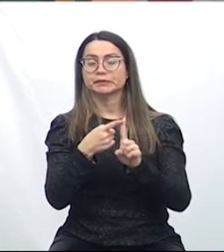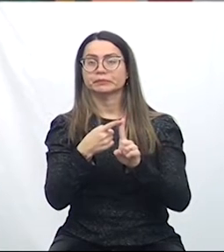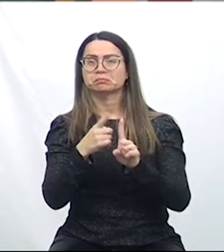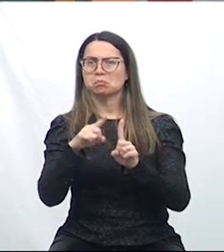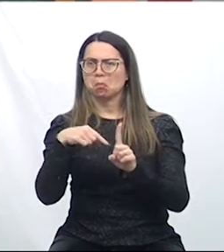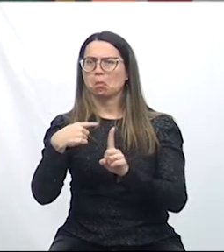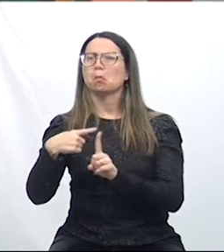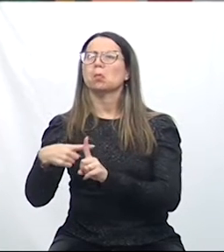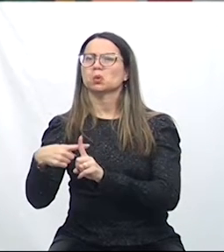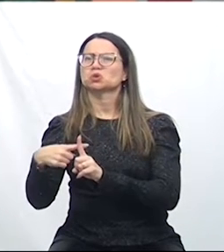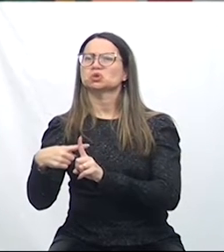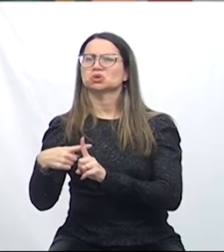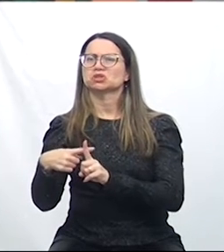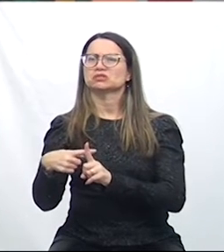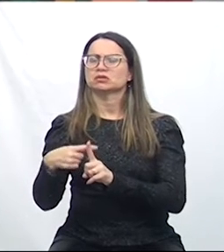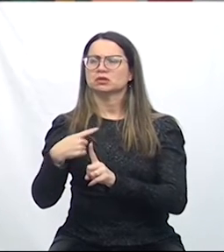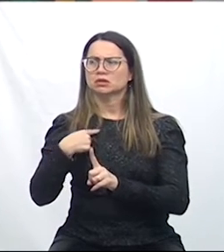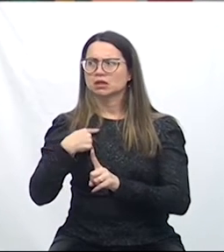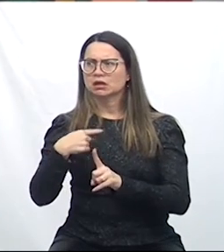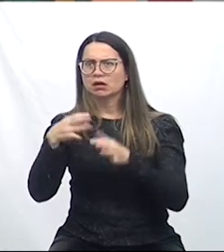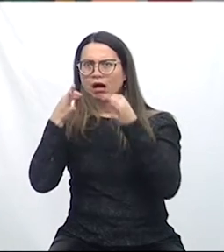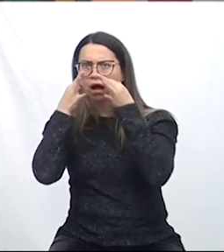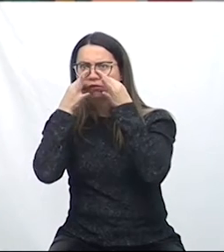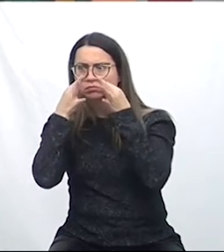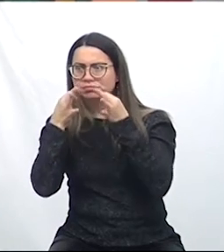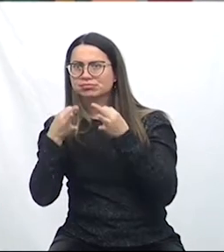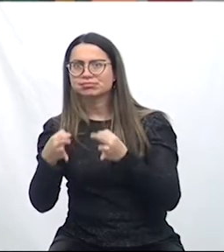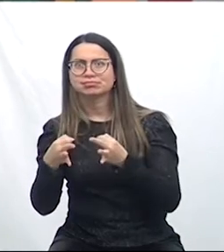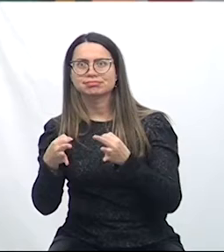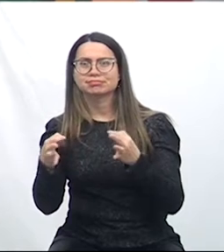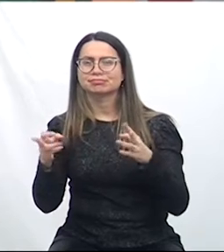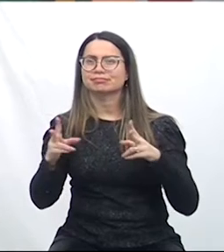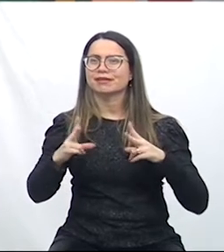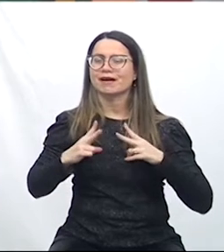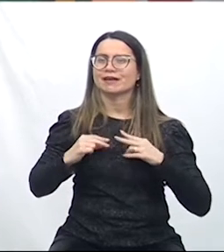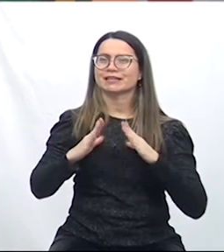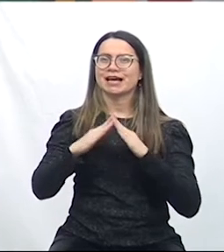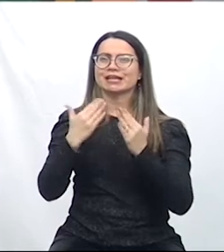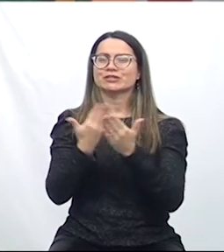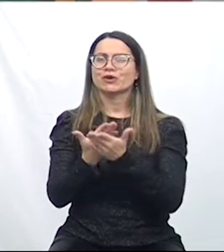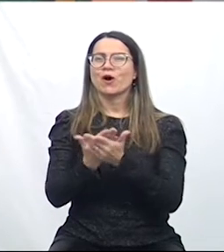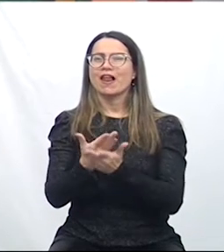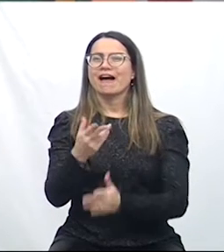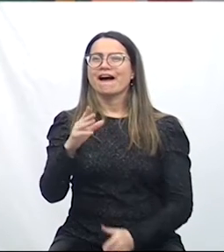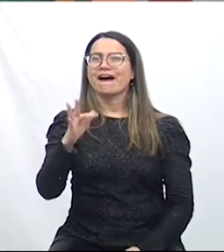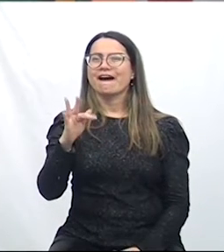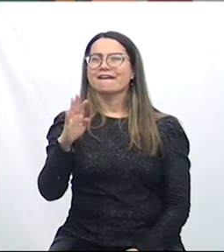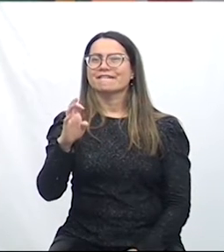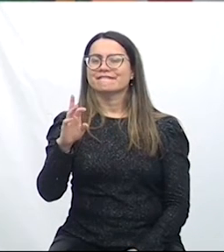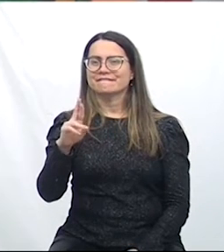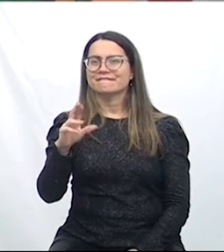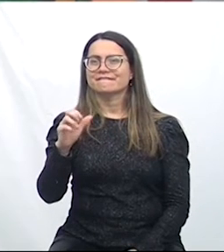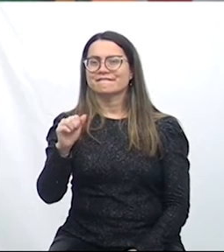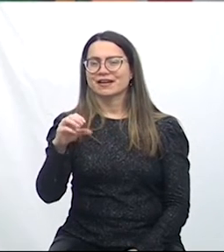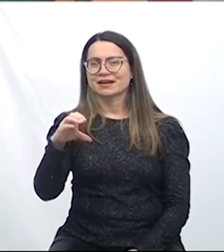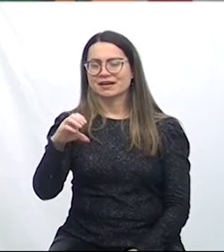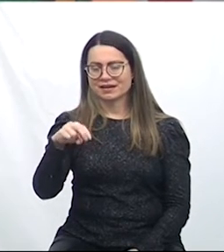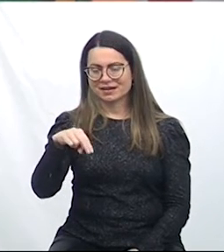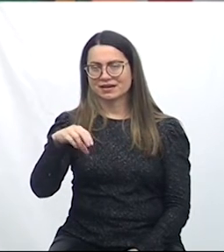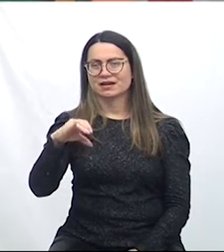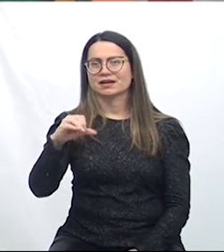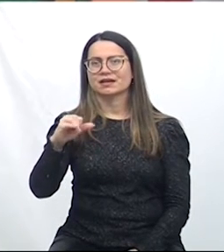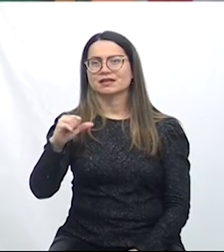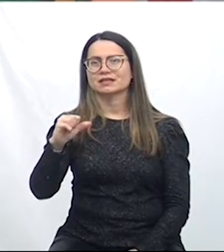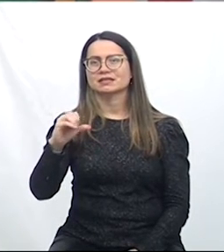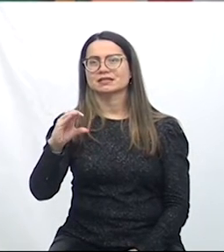muito bonito, que me chamou a atenção, o capricho, a dedicação da Escola Francisco Berteiro, do bairro São Simão.